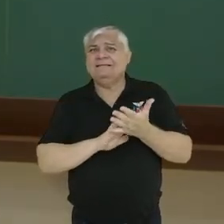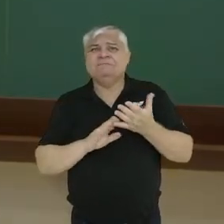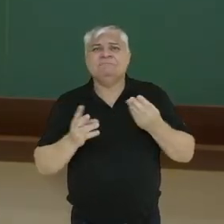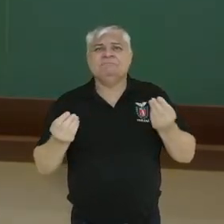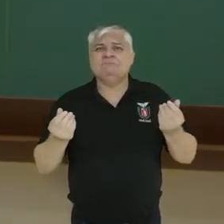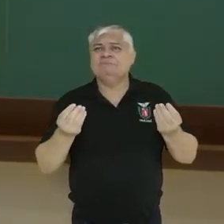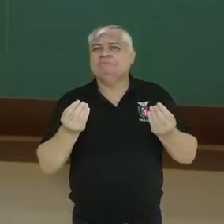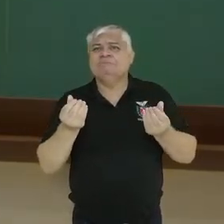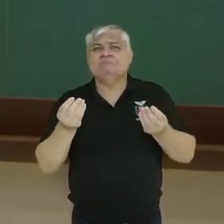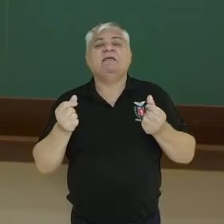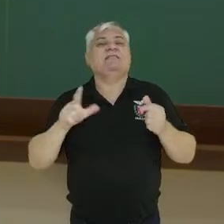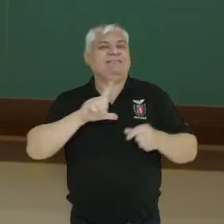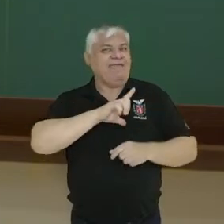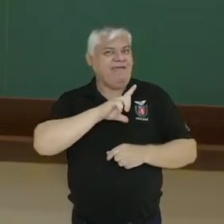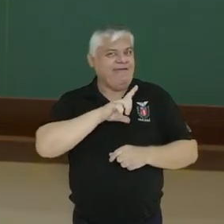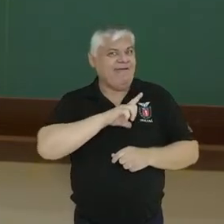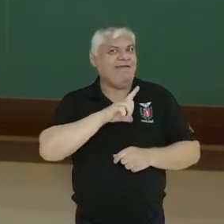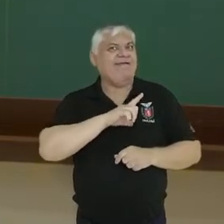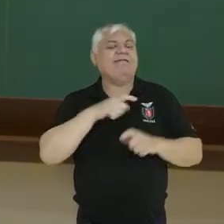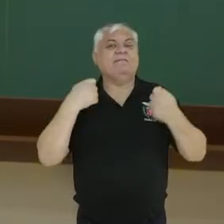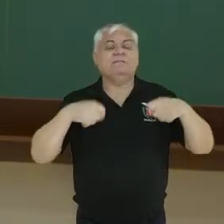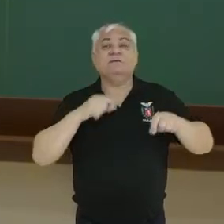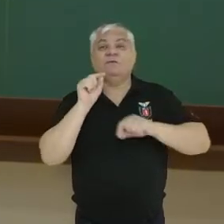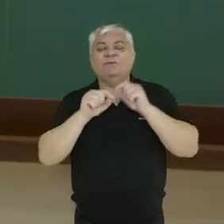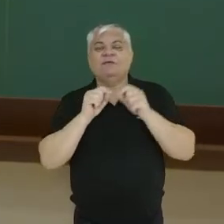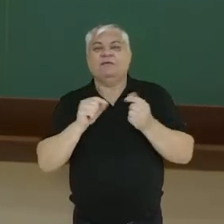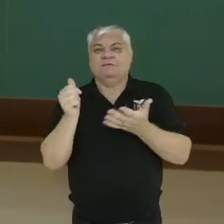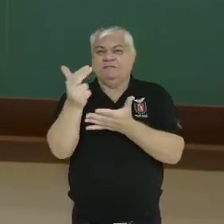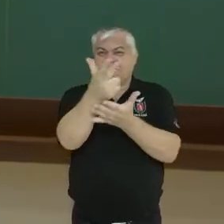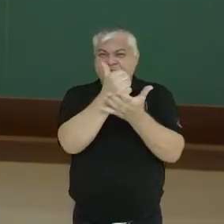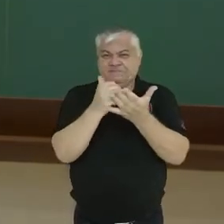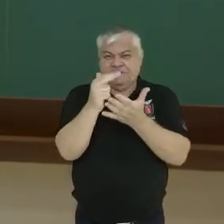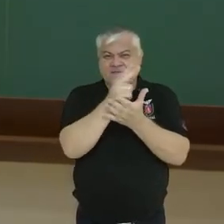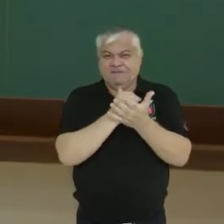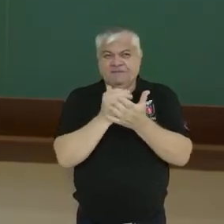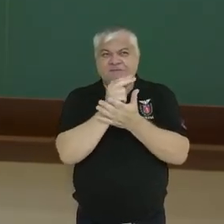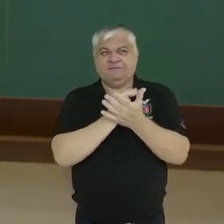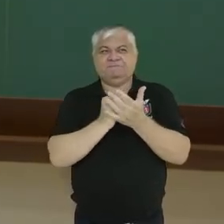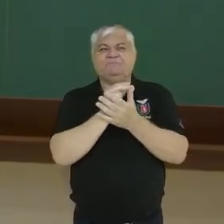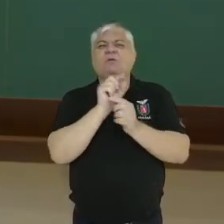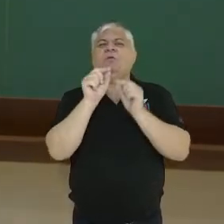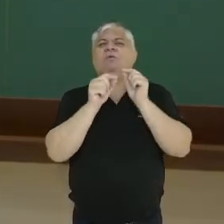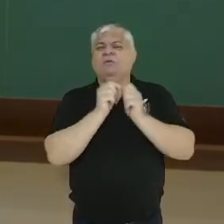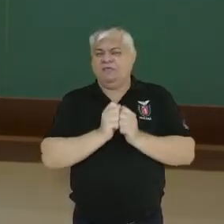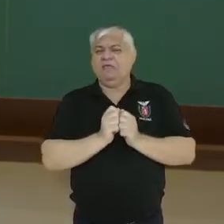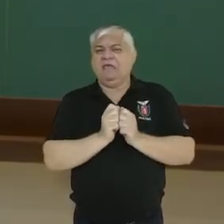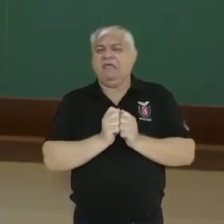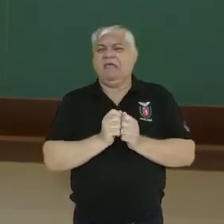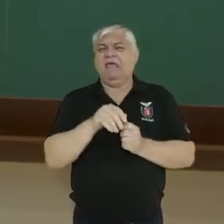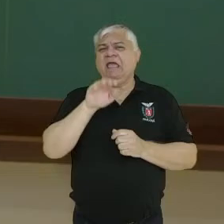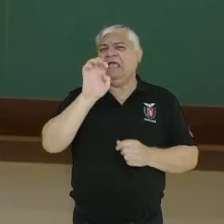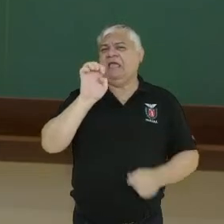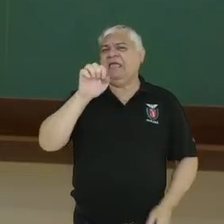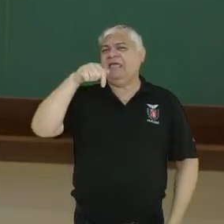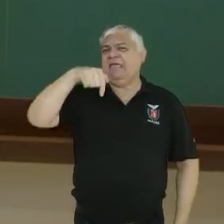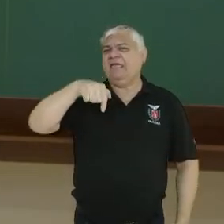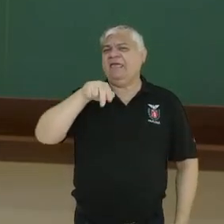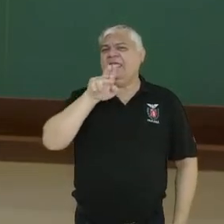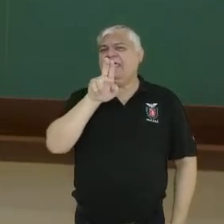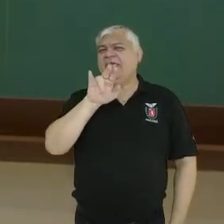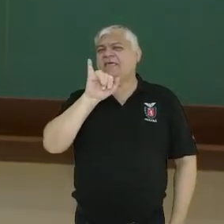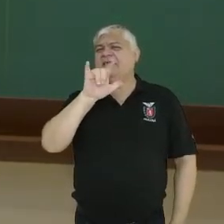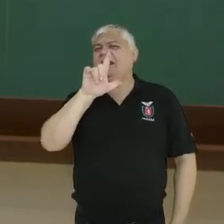tenho. Eu tenho sim. Eu preciso fazer o desenho. Primeiro lembrar, né? O que é um triângulo equilátero?